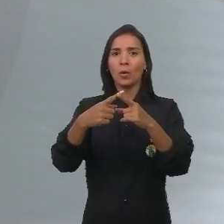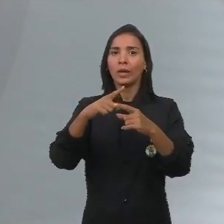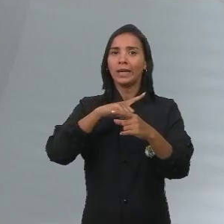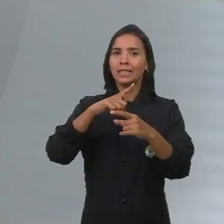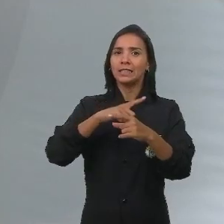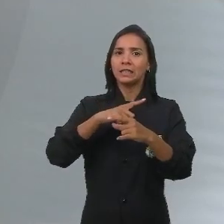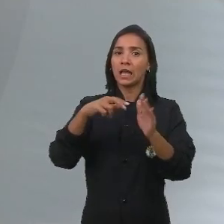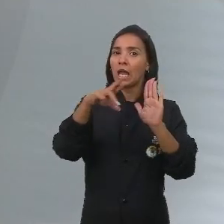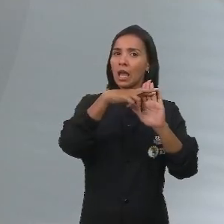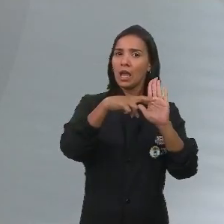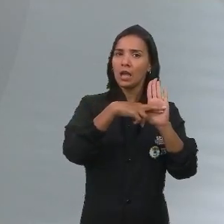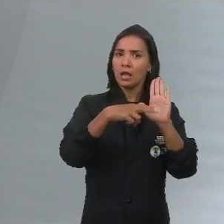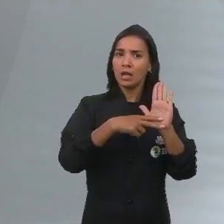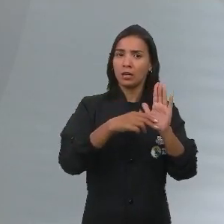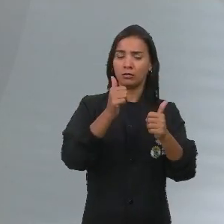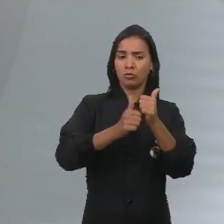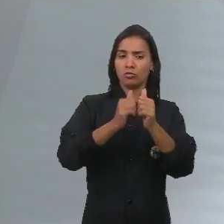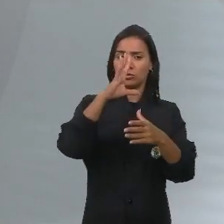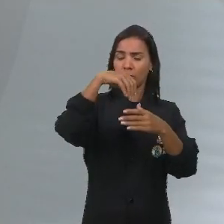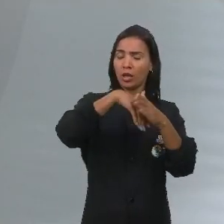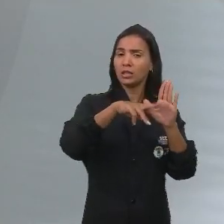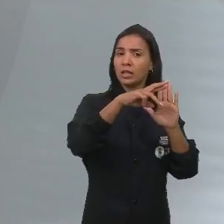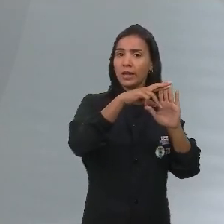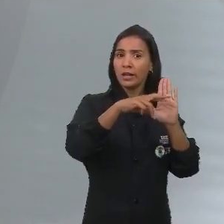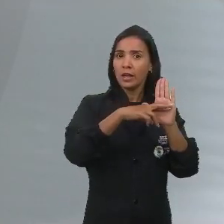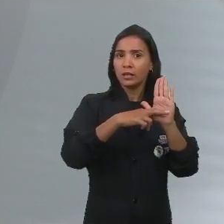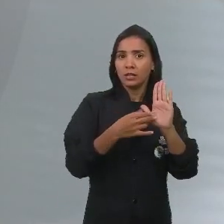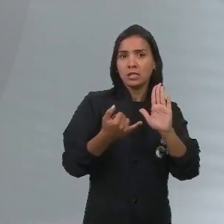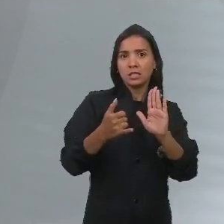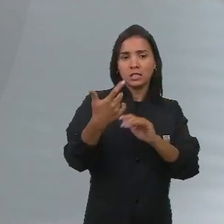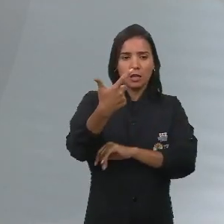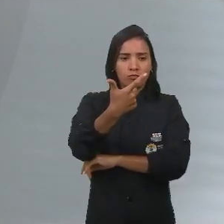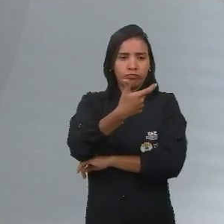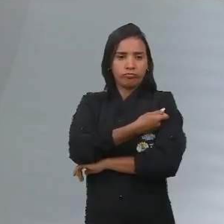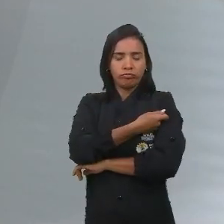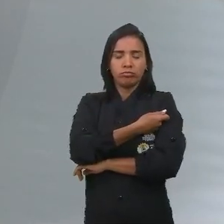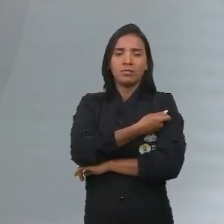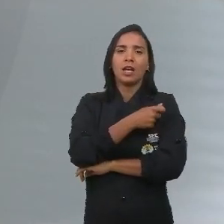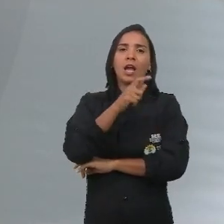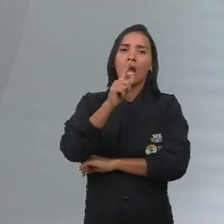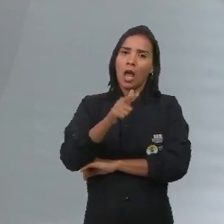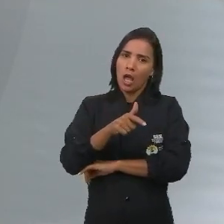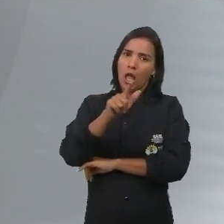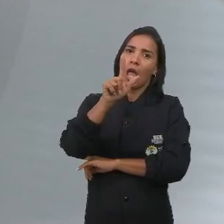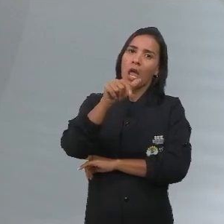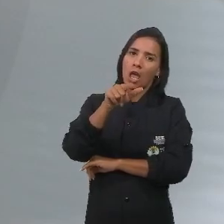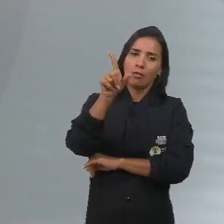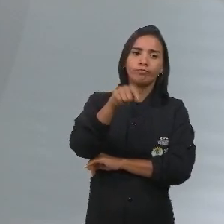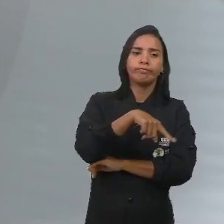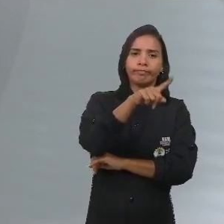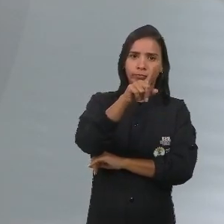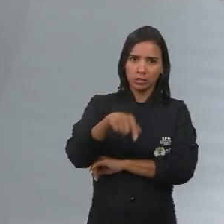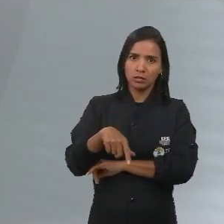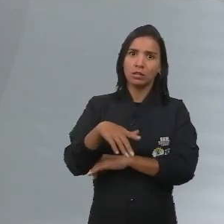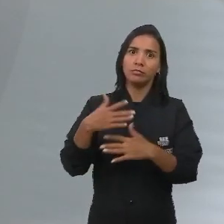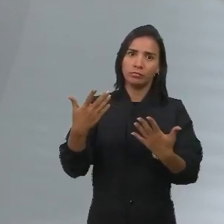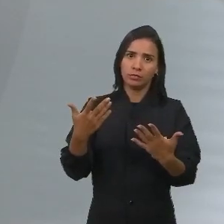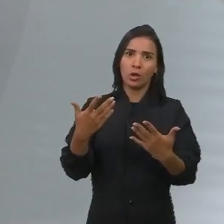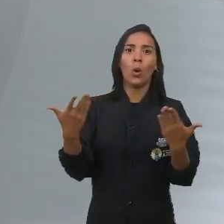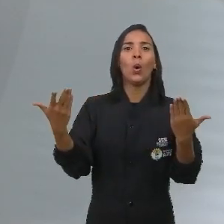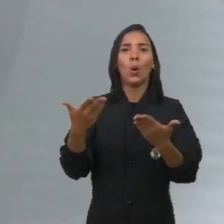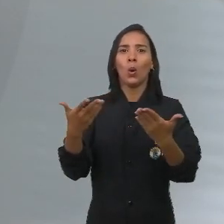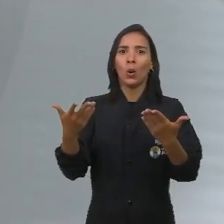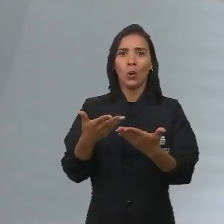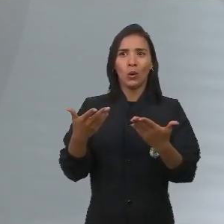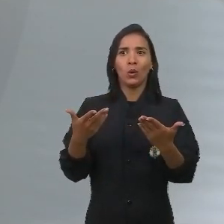dop mas a gente também tá falando de saúde e aí Esse aspecto da saúde a gente vai deixar para uma aula futura porque eu acho que tá bom de informação por